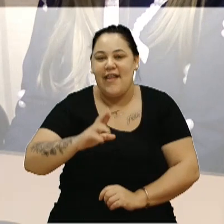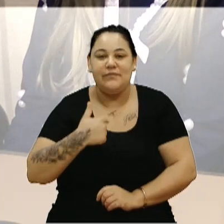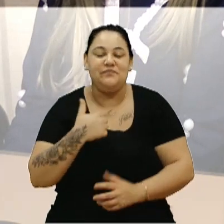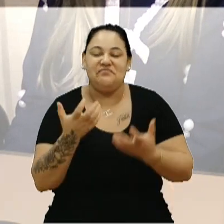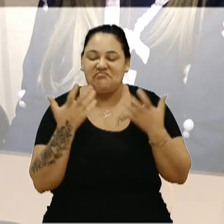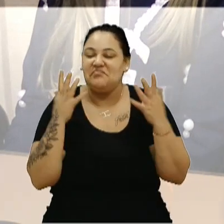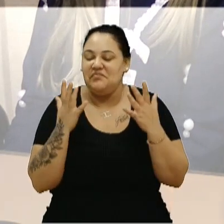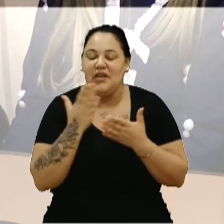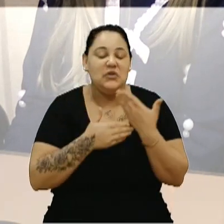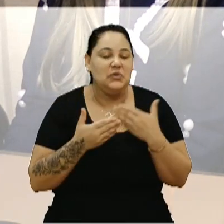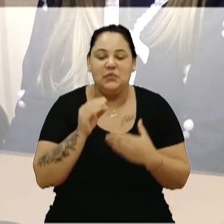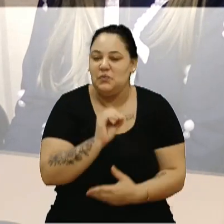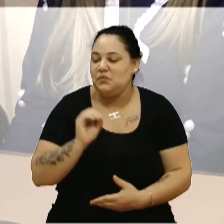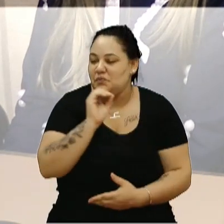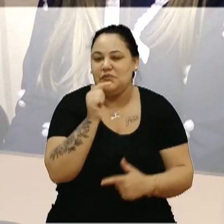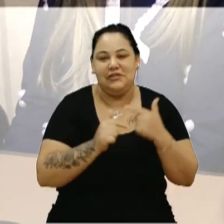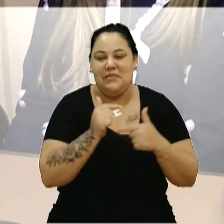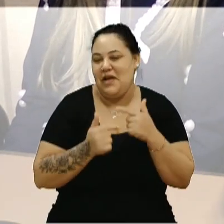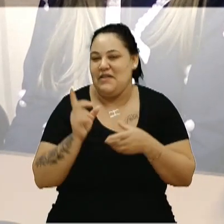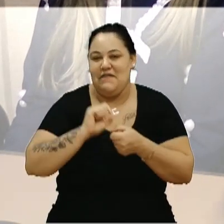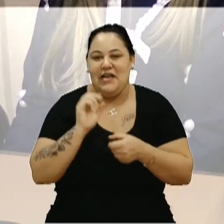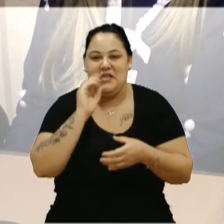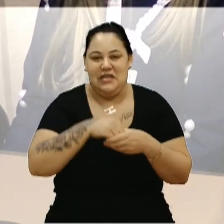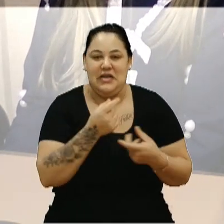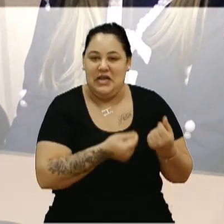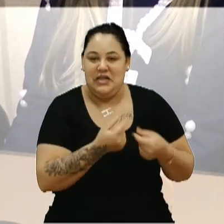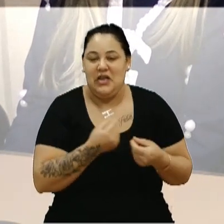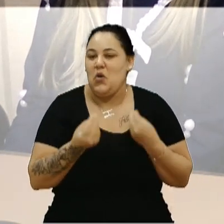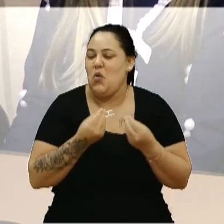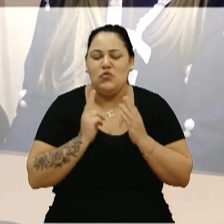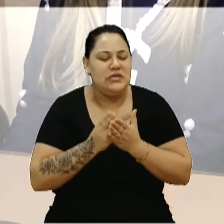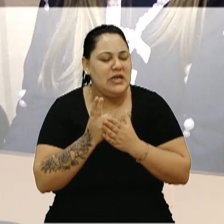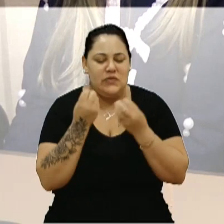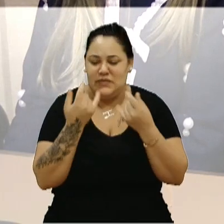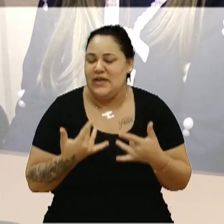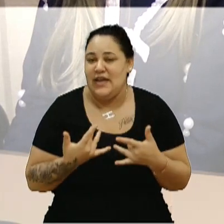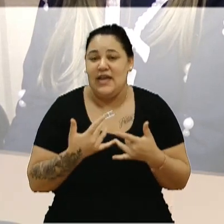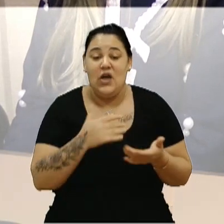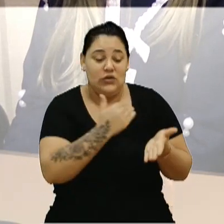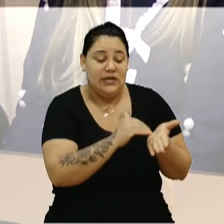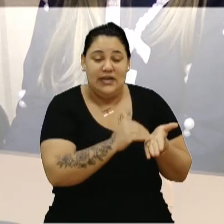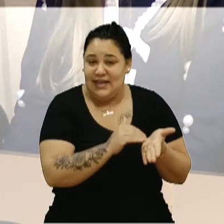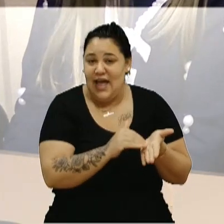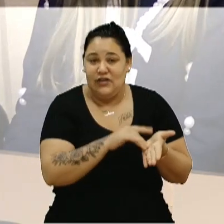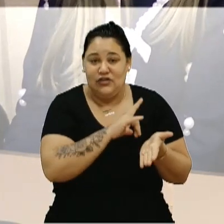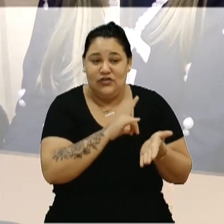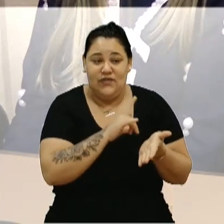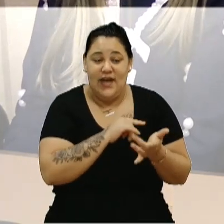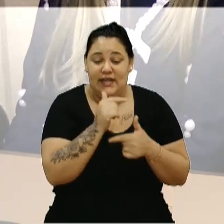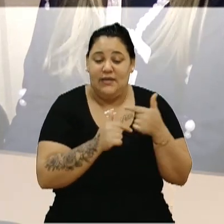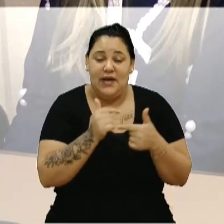todos pelo grande trabalho que fazem ali. E, como eu sempre disse, o secretário que estiver à frente dessa pasta, em